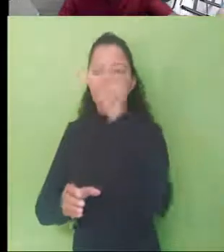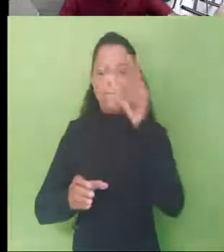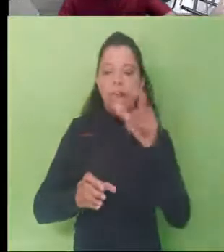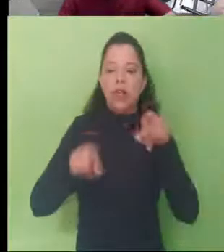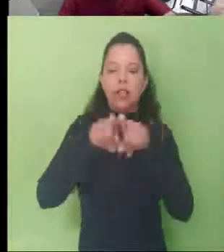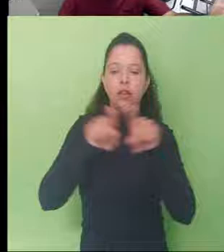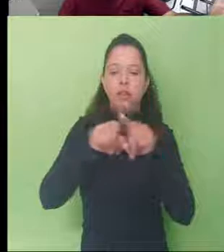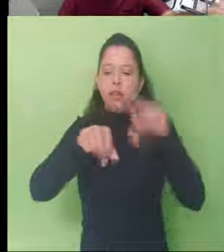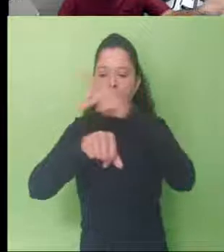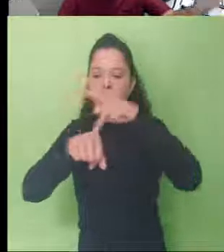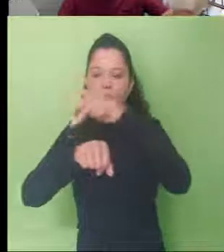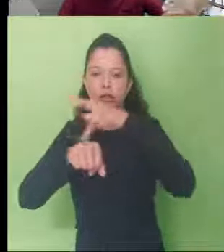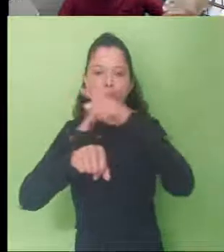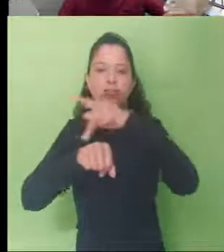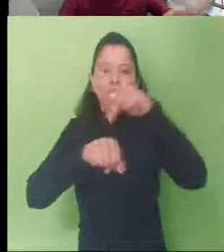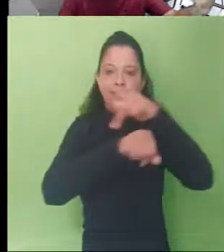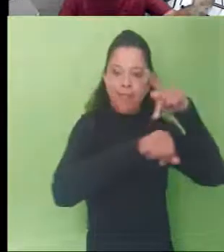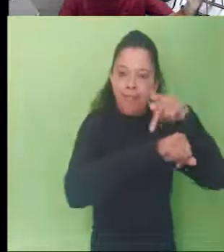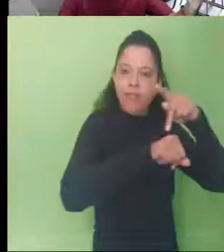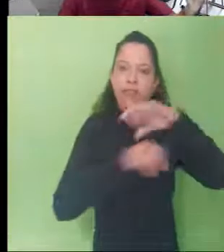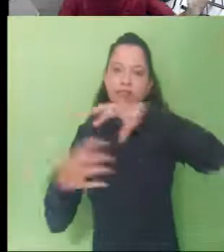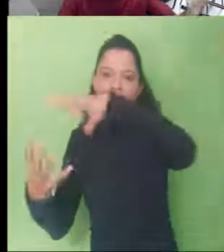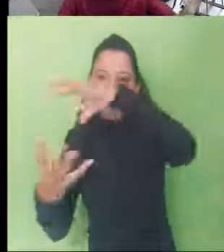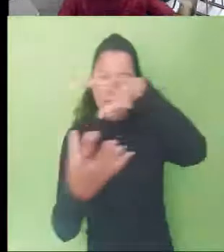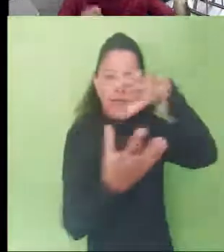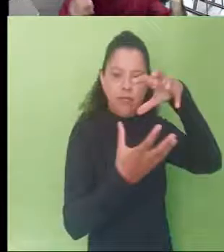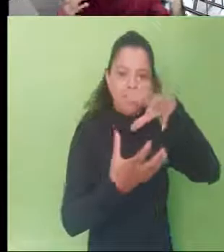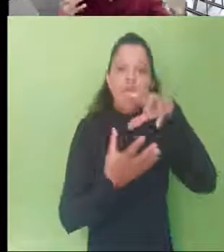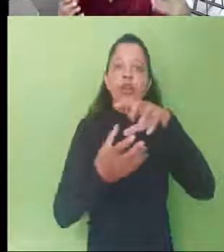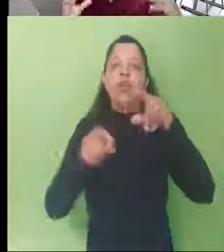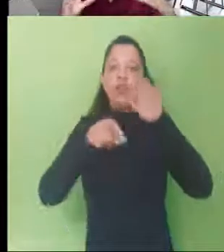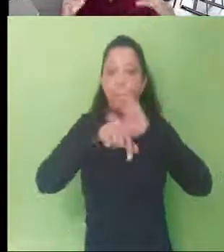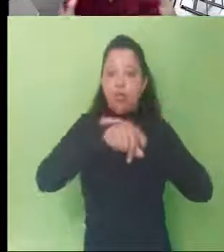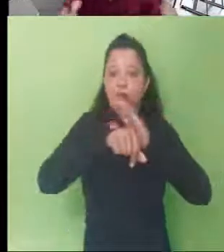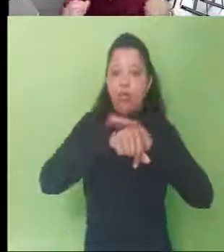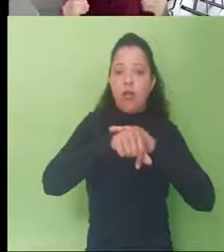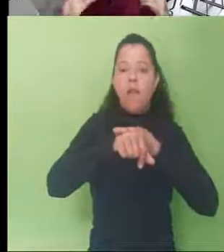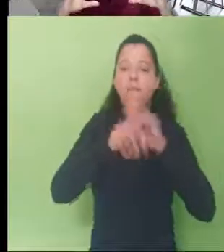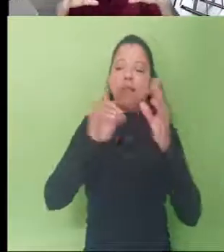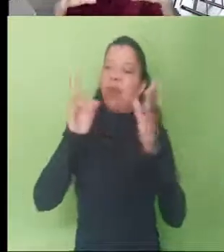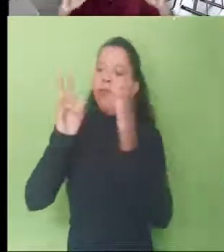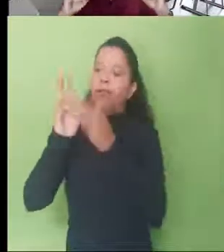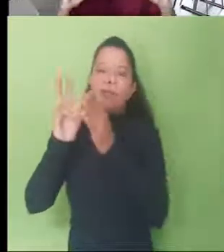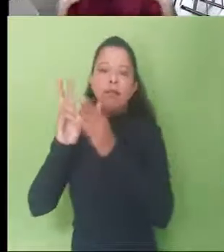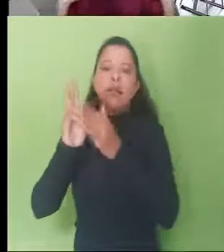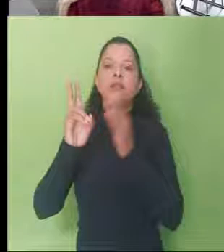história africana, na medida em que os índios, a